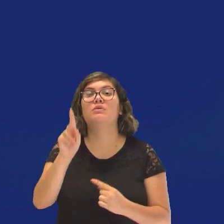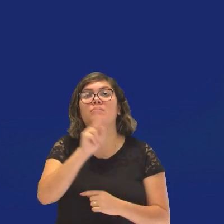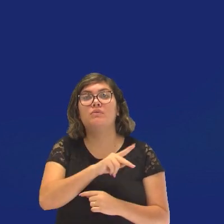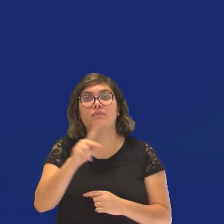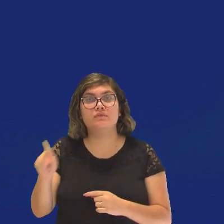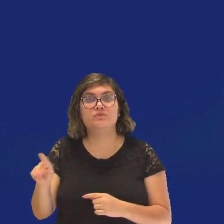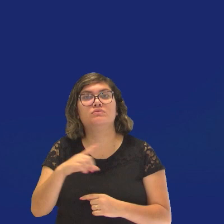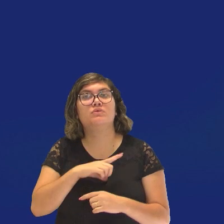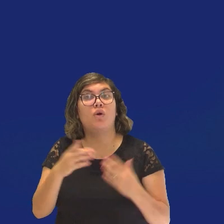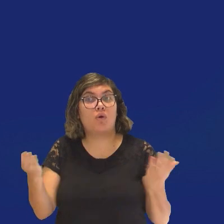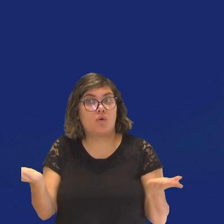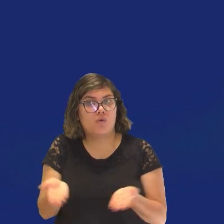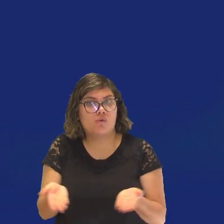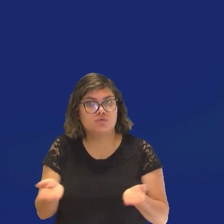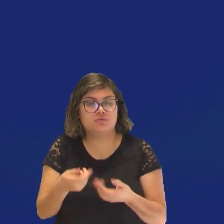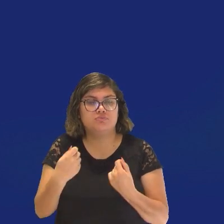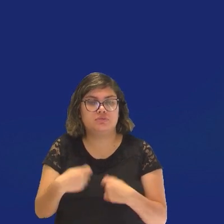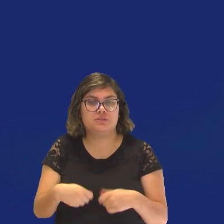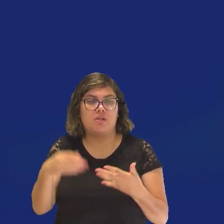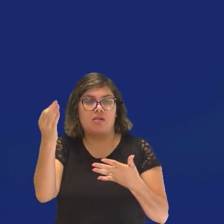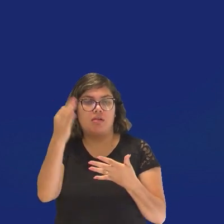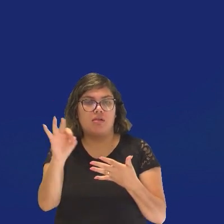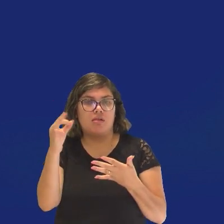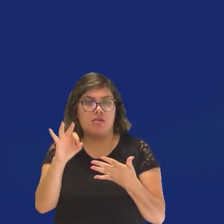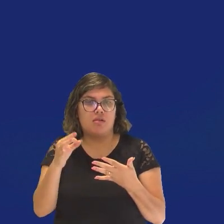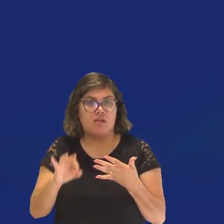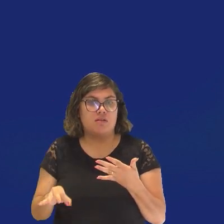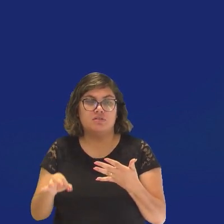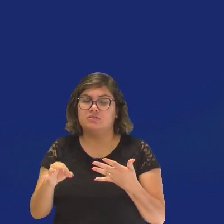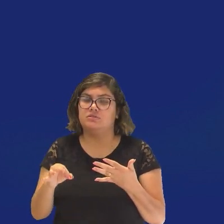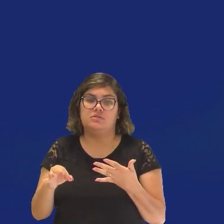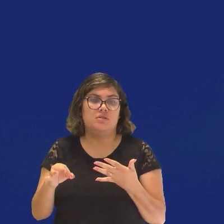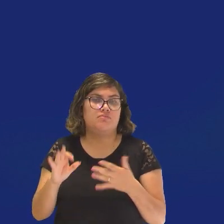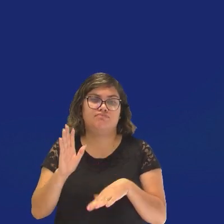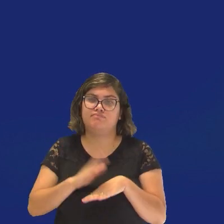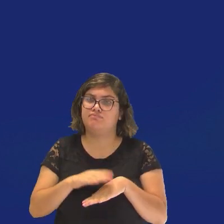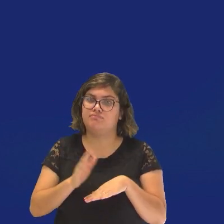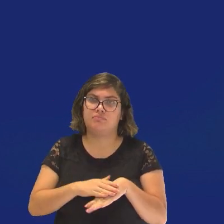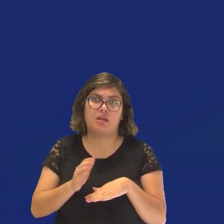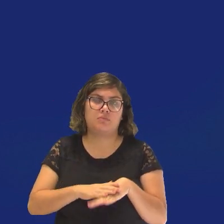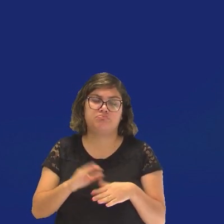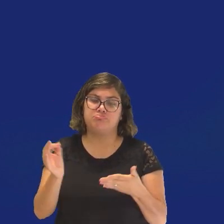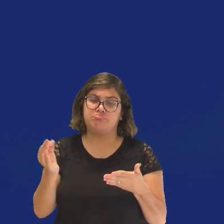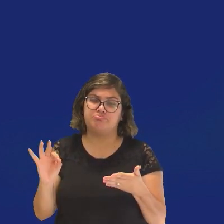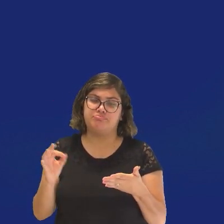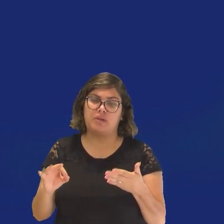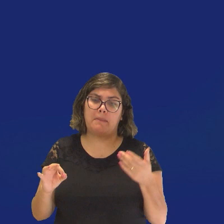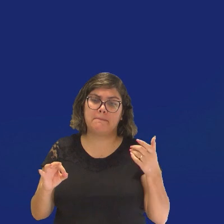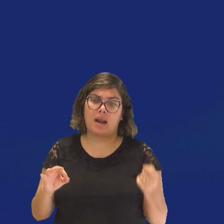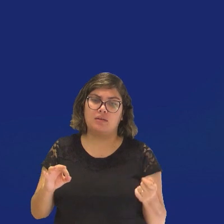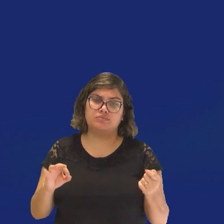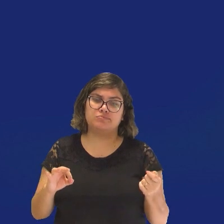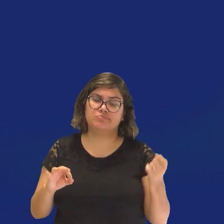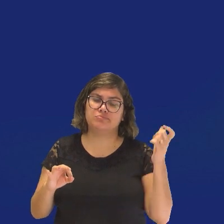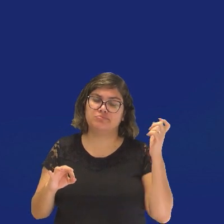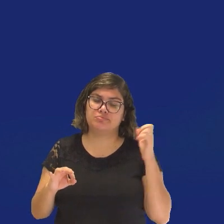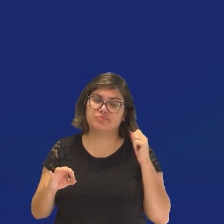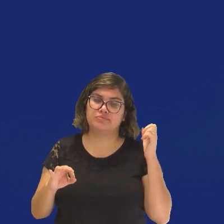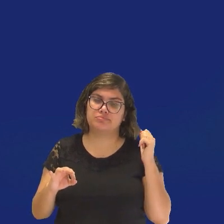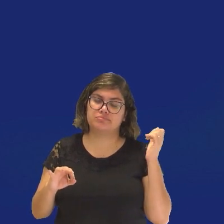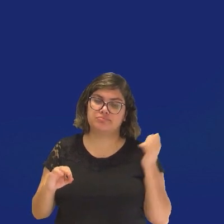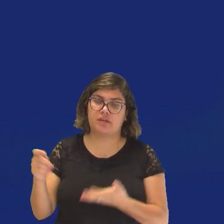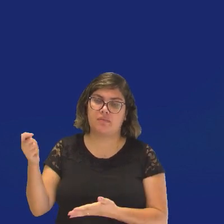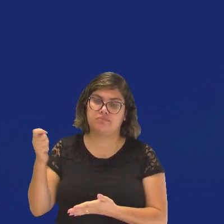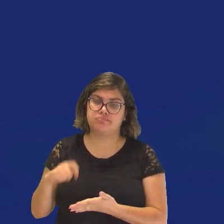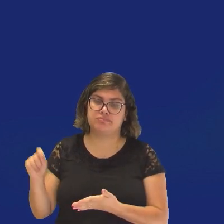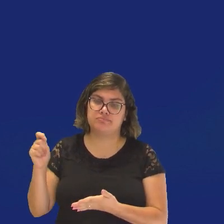acaba tendo que, hoje, corrigir de forma artesanal a velocidade e a prosódia. Ele dá play no áudio do aluno e tem